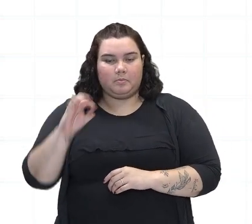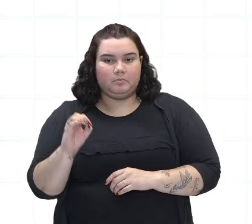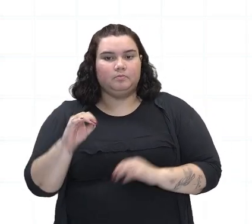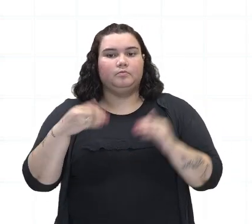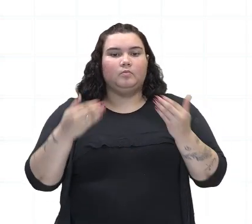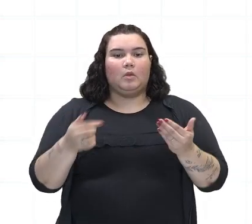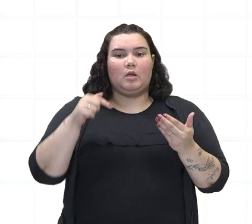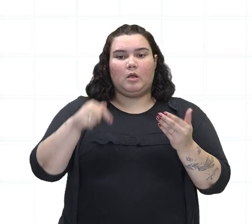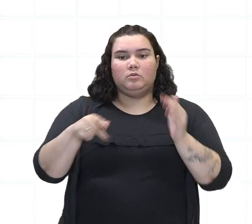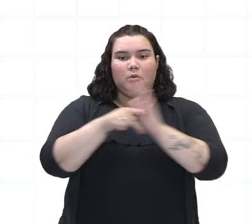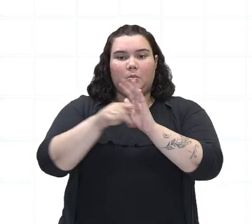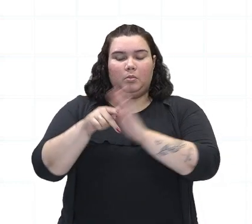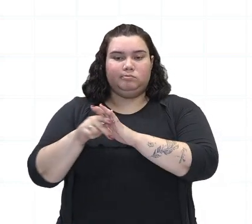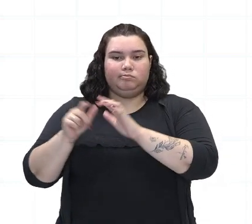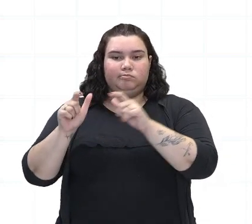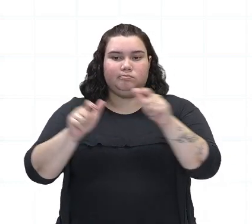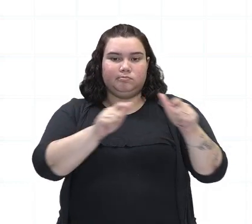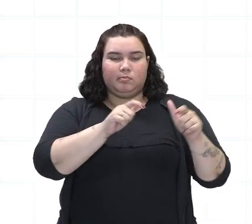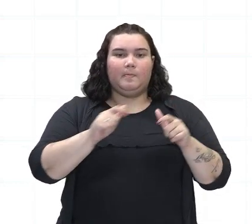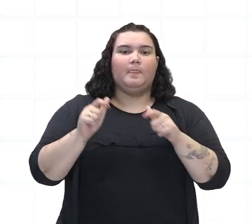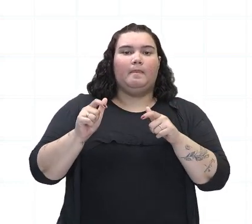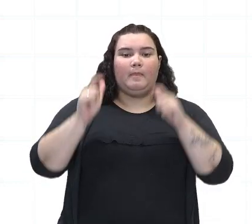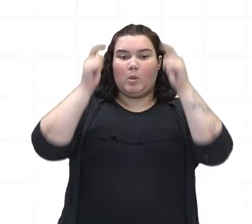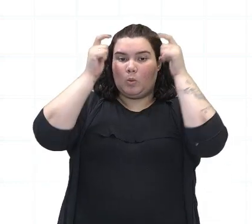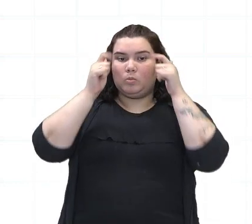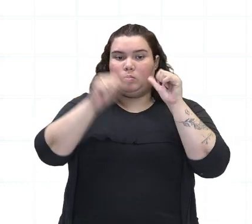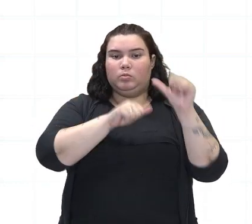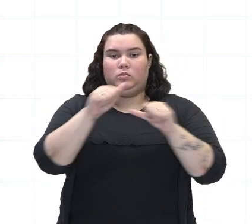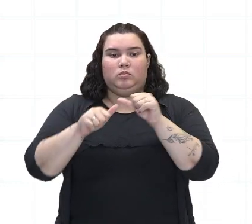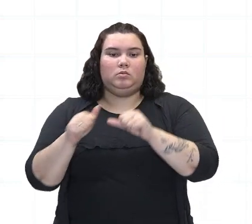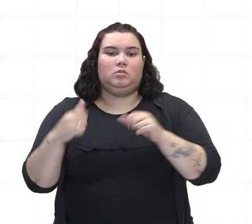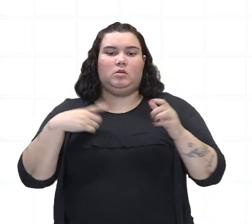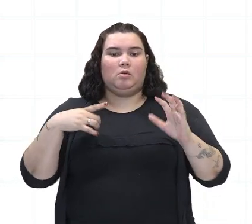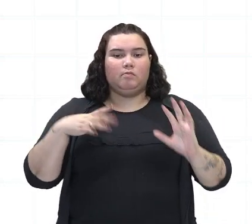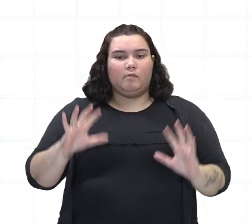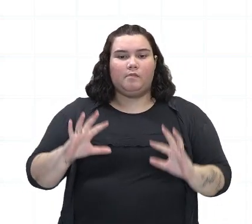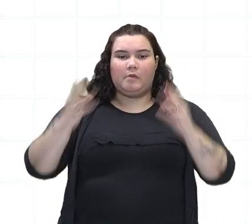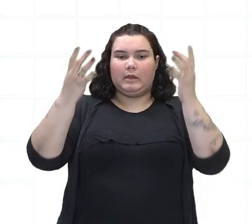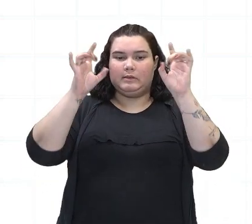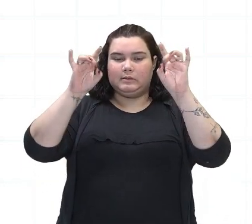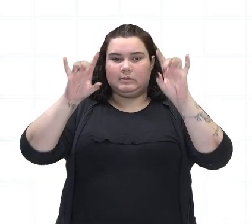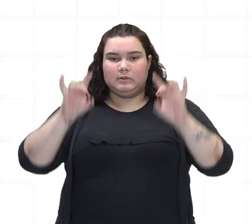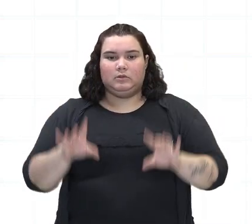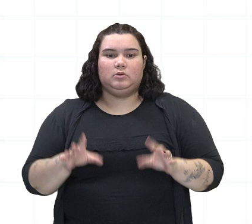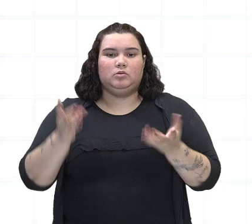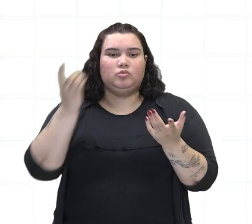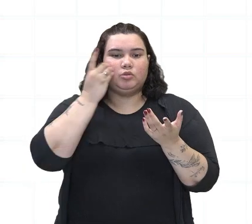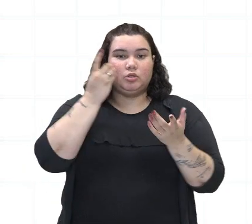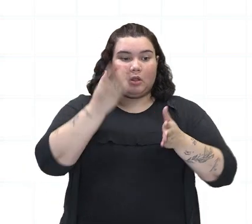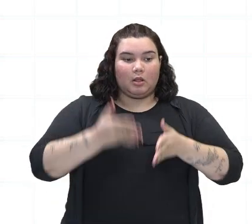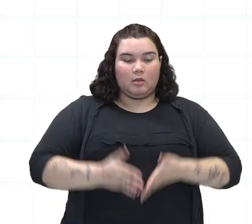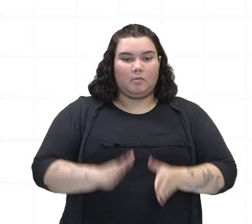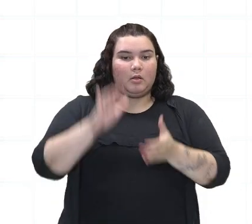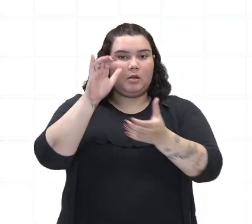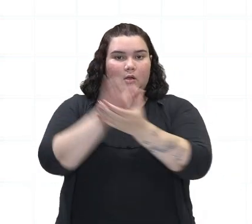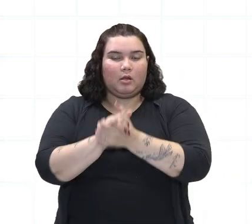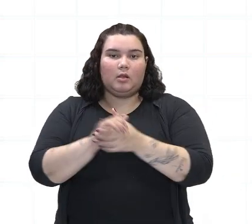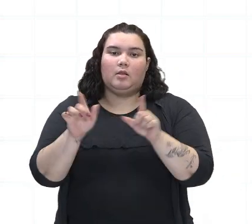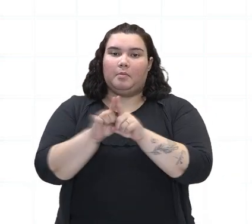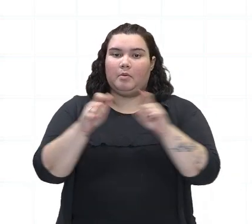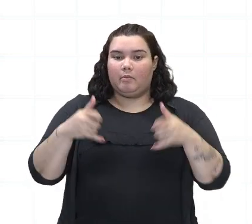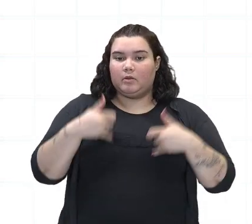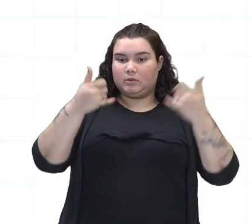Pela necessidade de ostentar suas riquezas, passaram a comemorar com grandes festas datas como de nascimento, casamento e